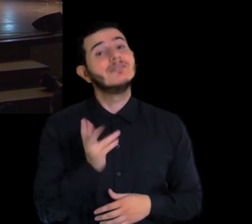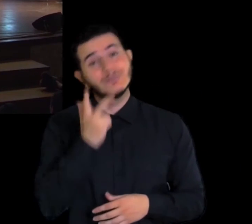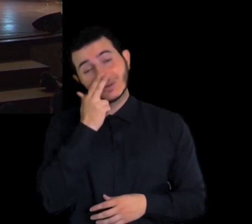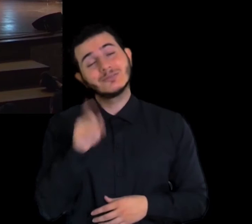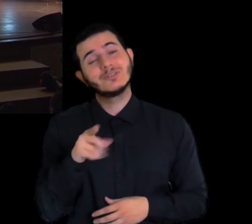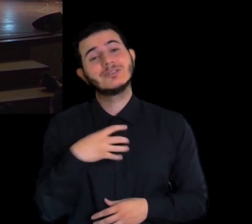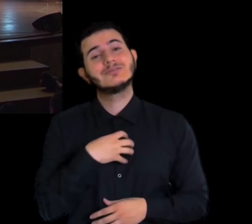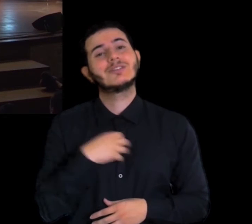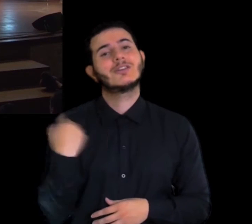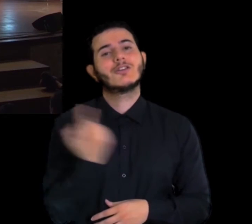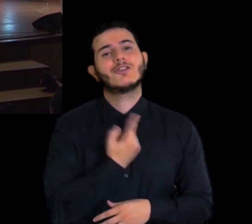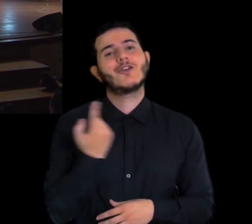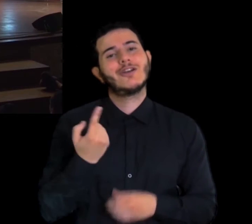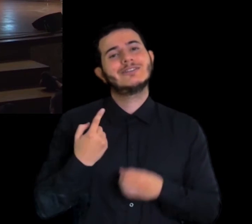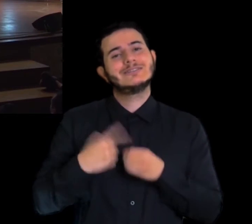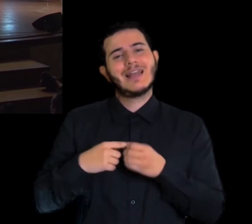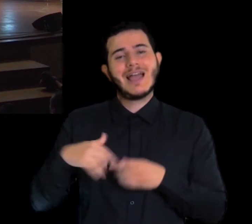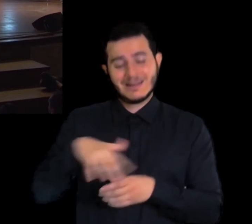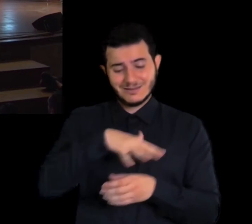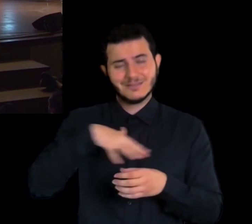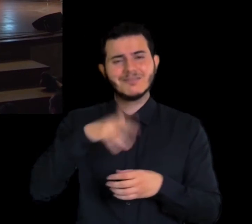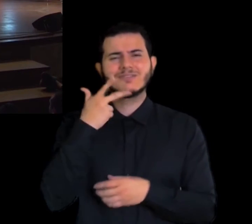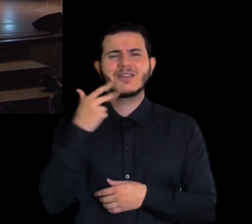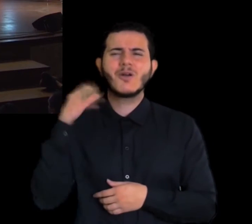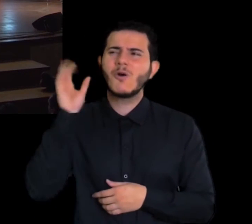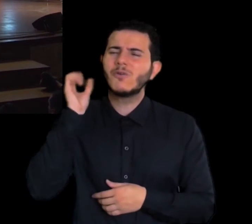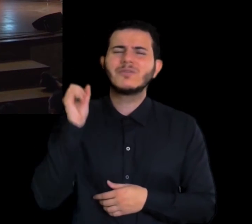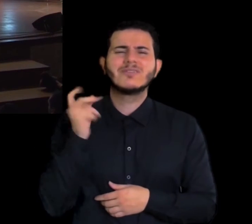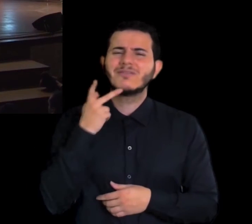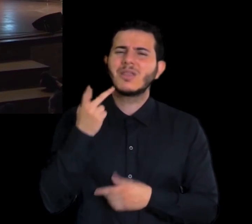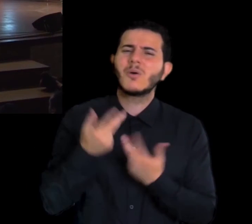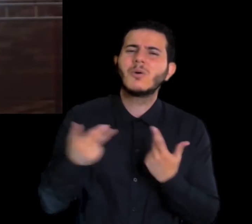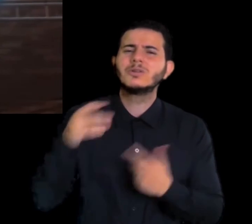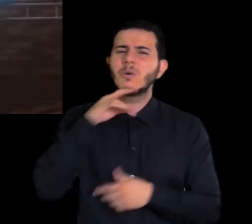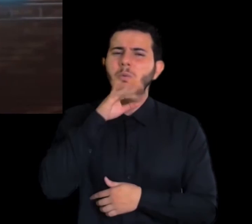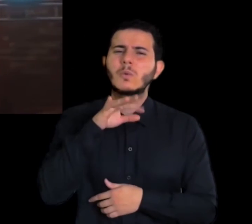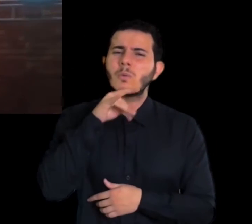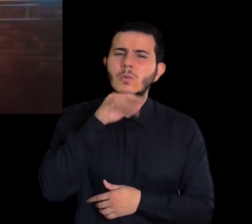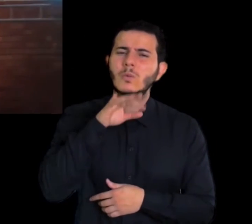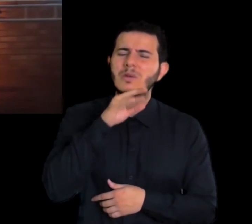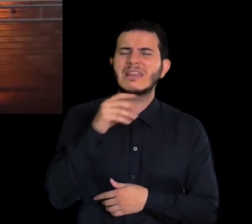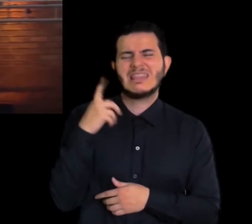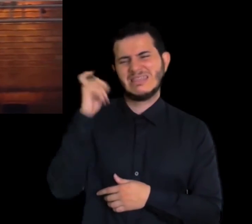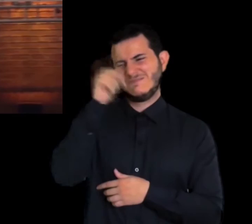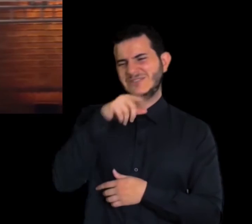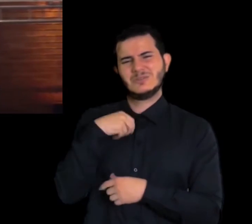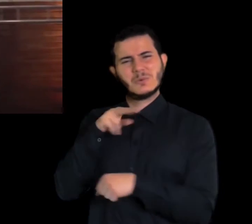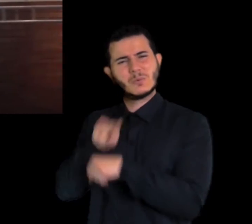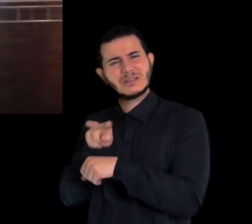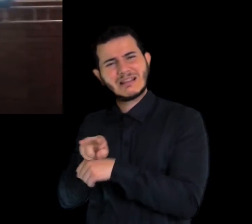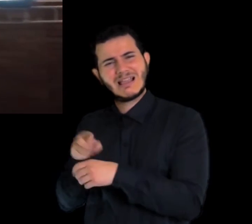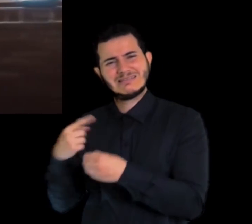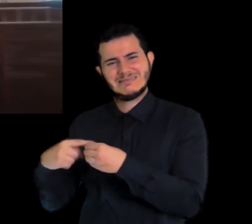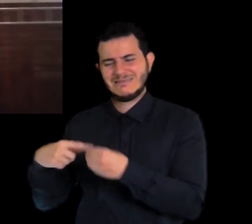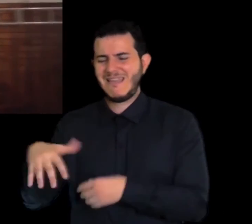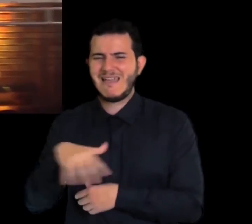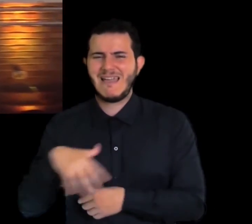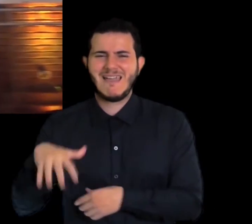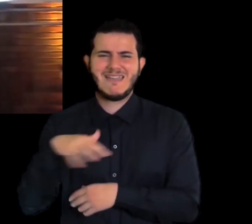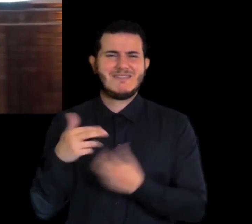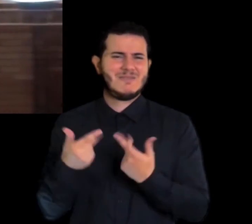nossa cidade. Eu só ouço coisa ruim da minha cidade, então é difícil de eu gostar dela. É difícil de eu cuidar dela, né? É difícil de